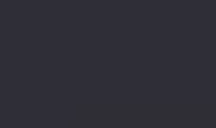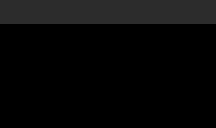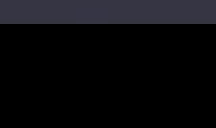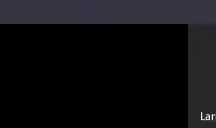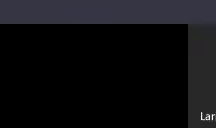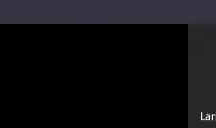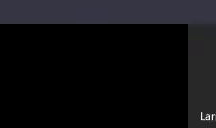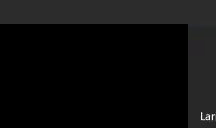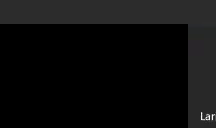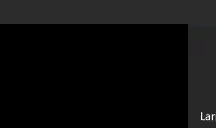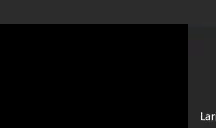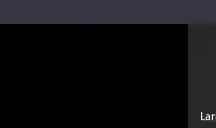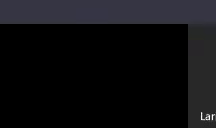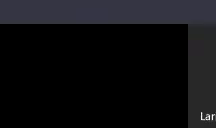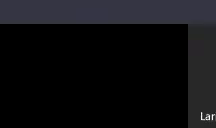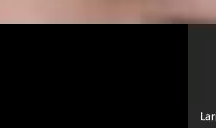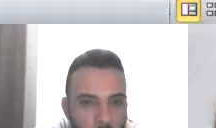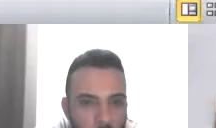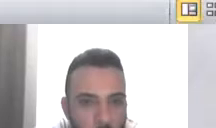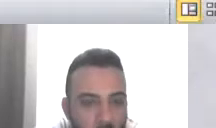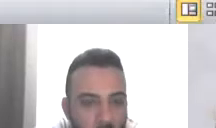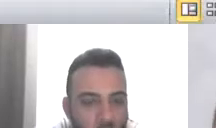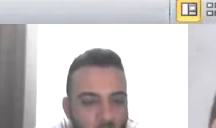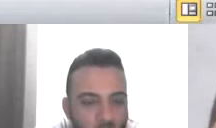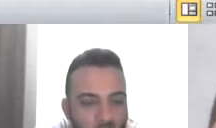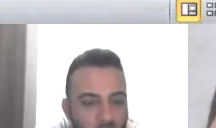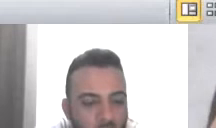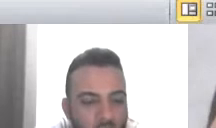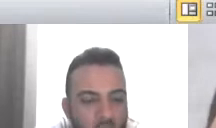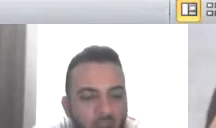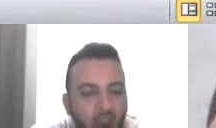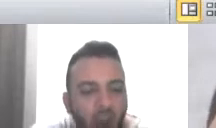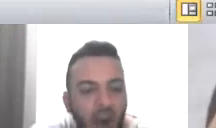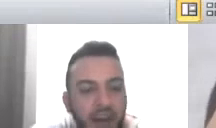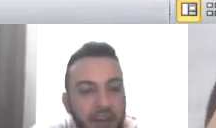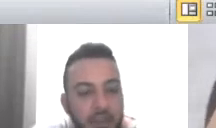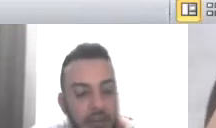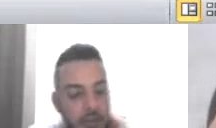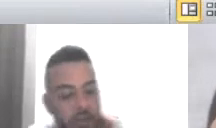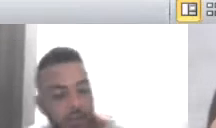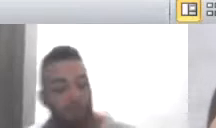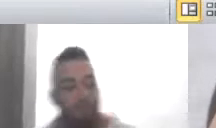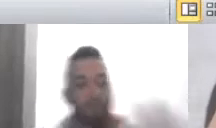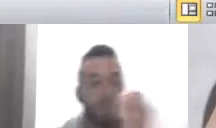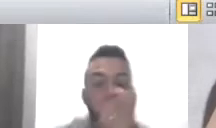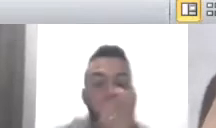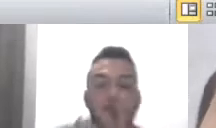Não, tá ok aí? Tá no slide aí? Aqui tá beleza.